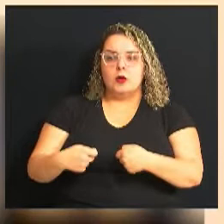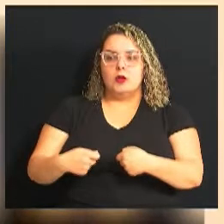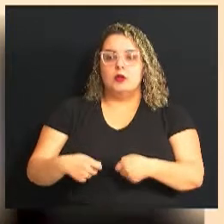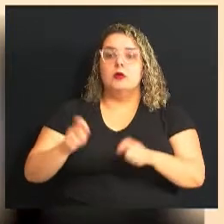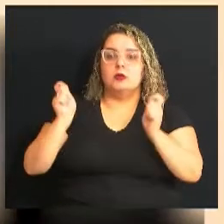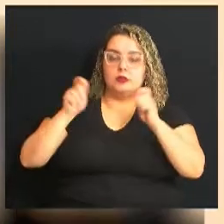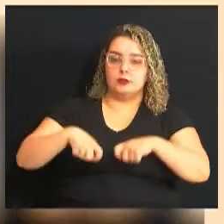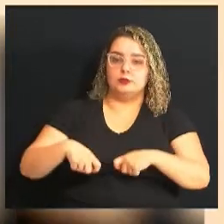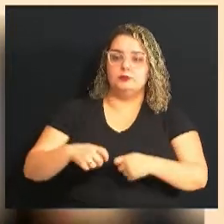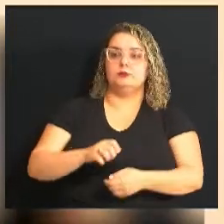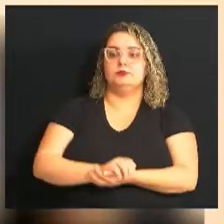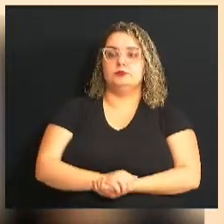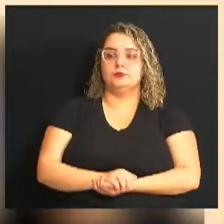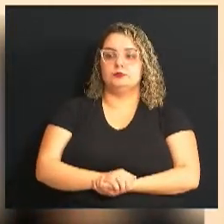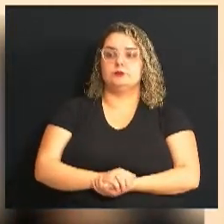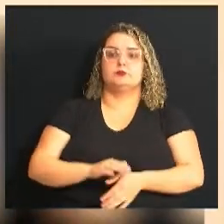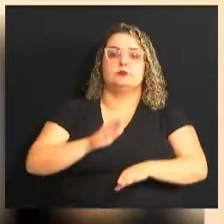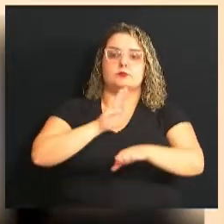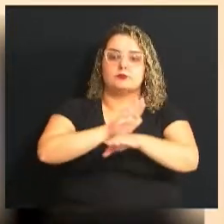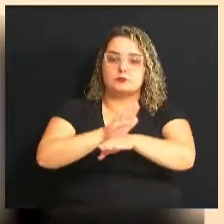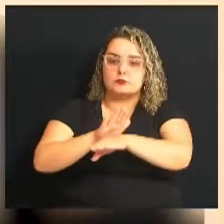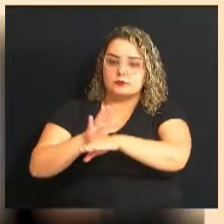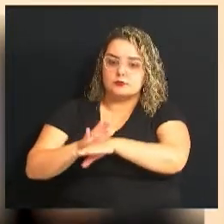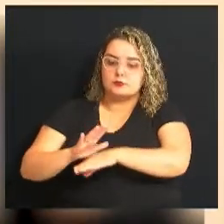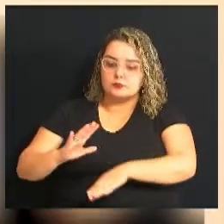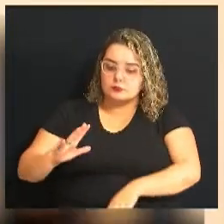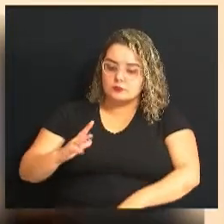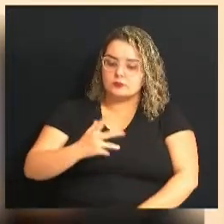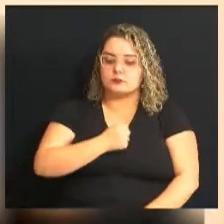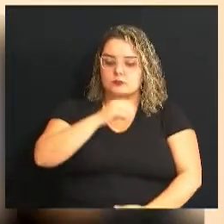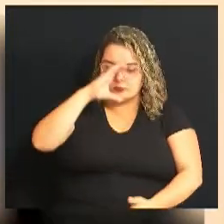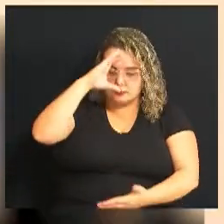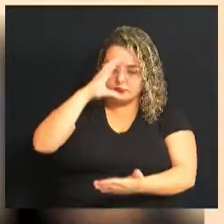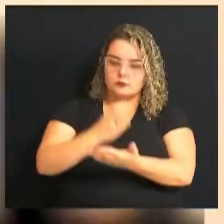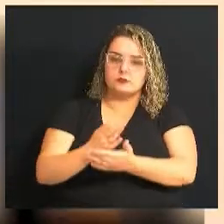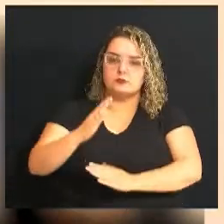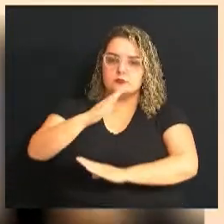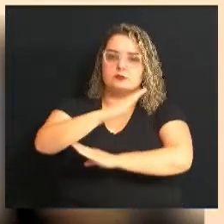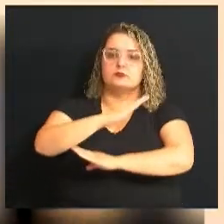possível para ajudar a resgatar a credibilidade dessa casa.